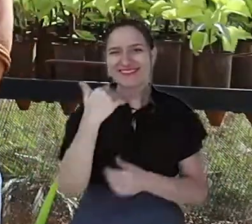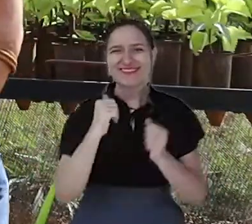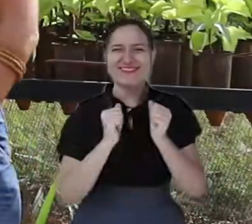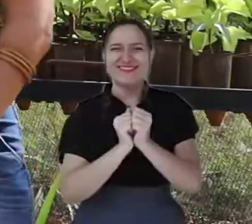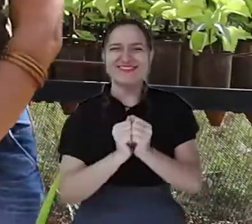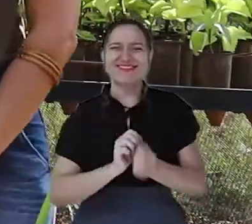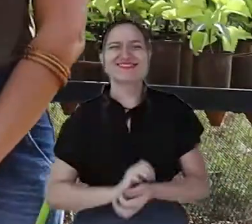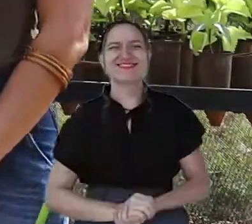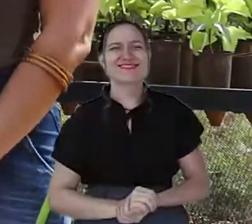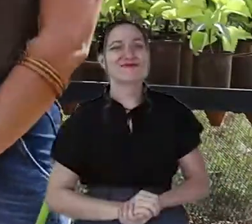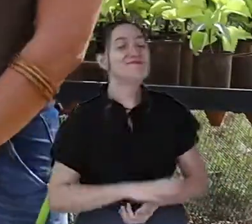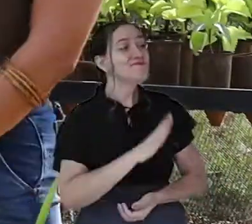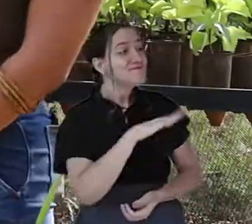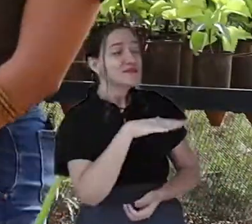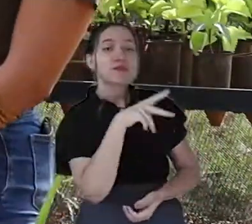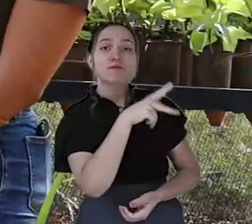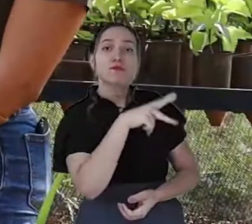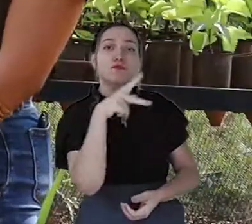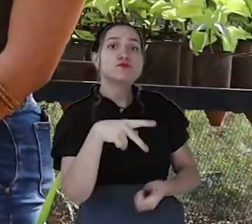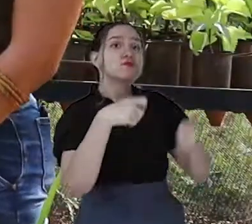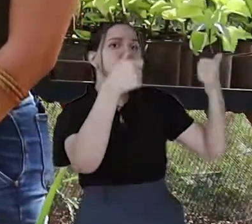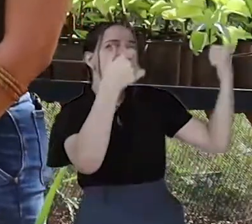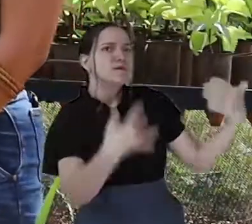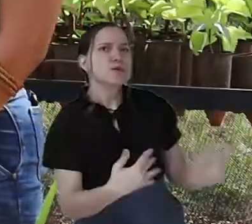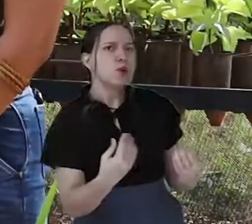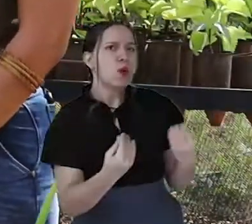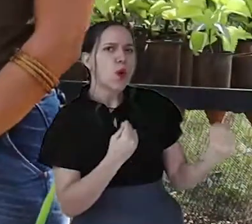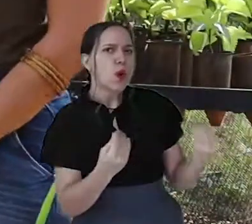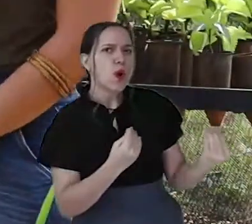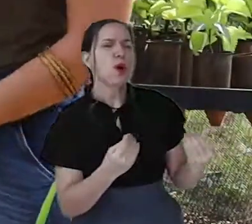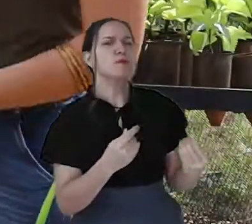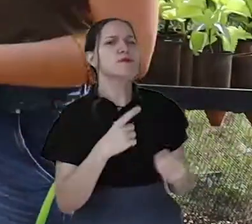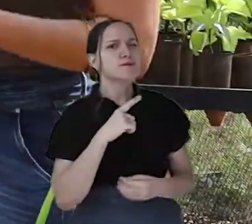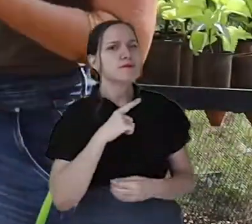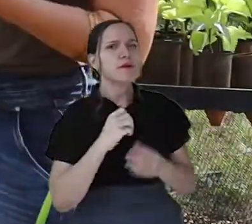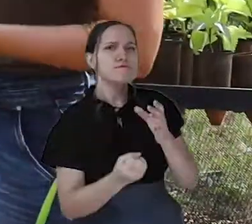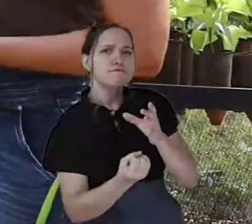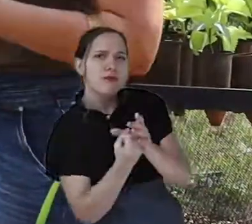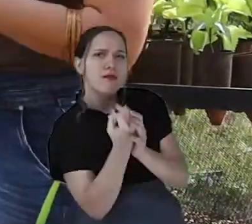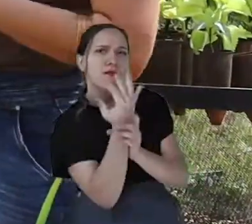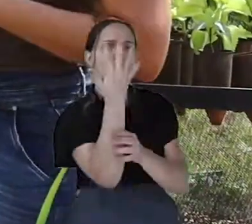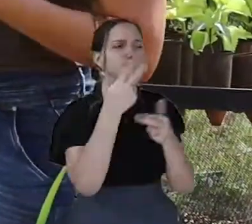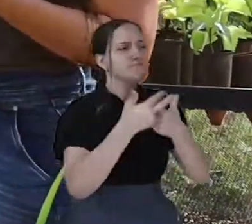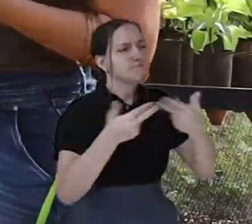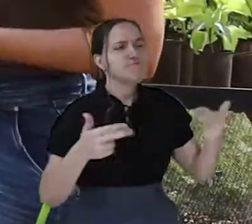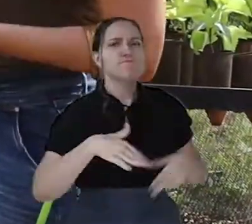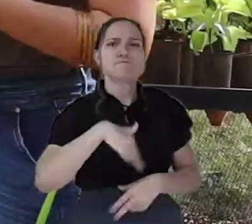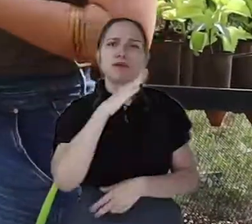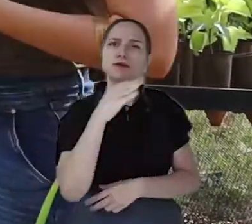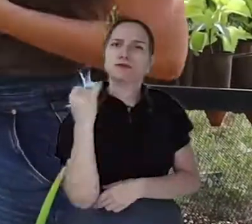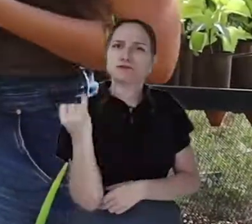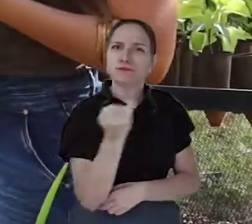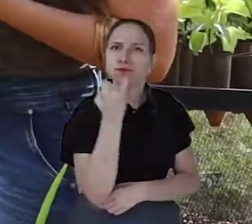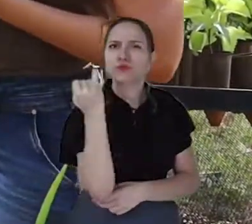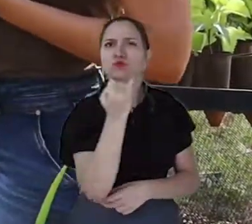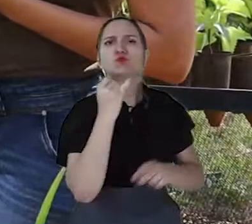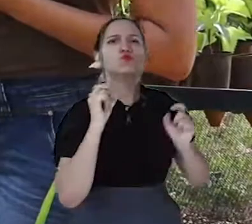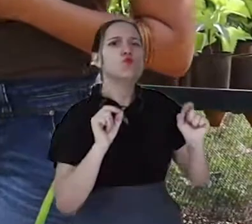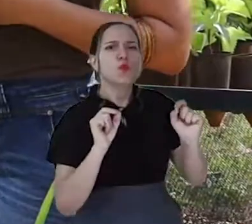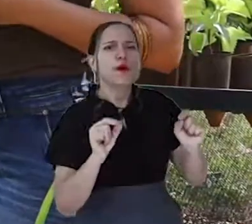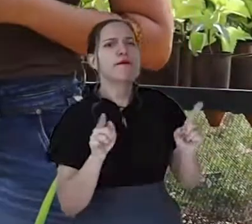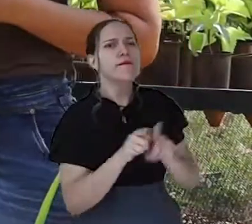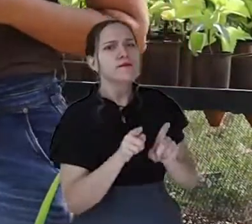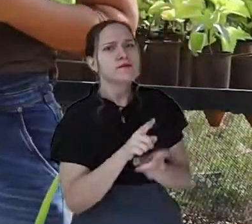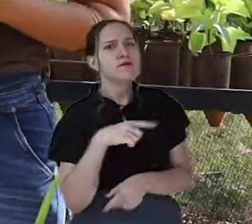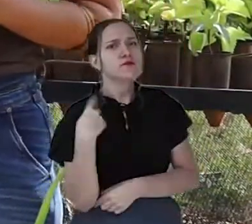comigo. Professor, conta pra gente um pouquinho sobre as espécies que são mais ricas, que são mais importantes, sobre